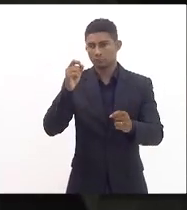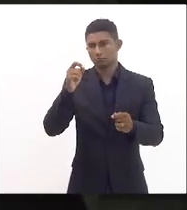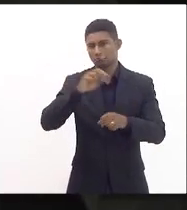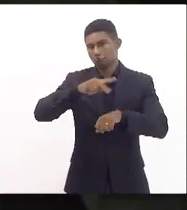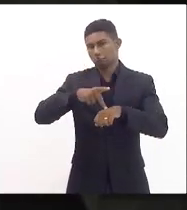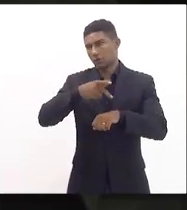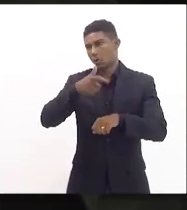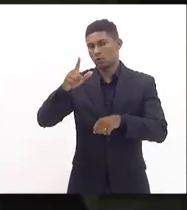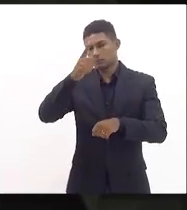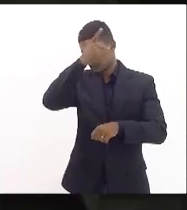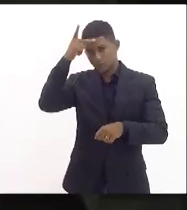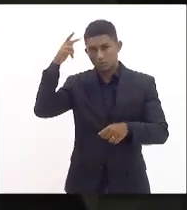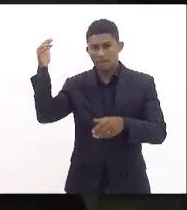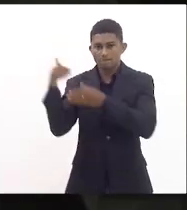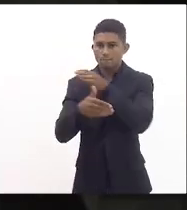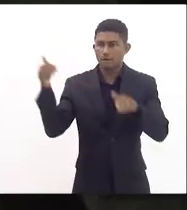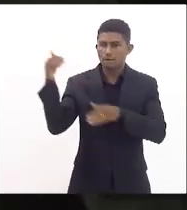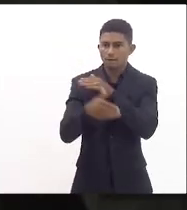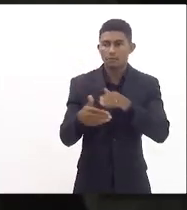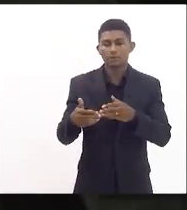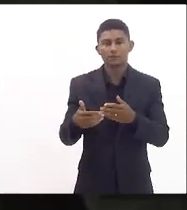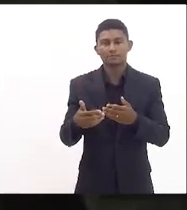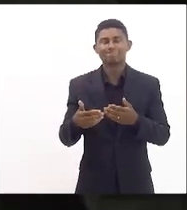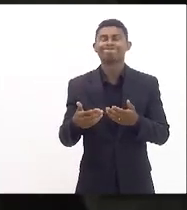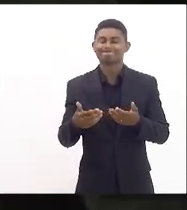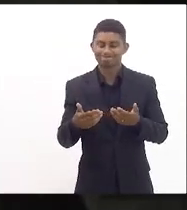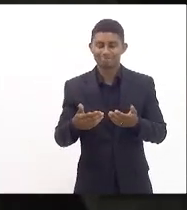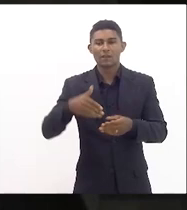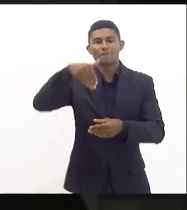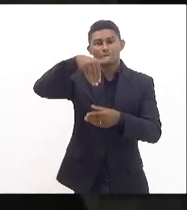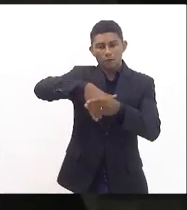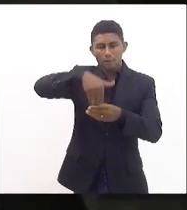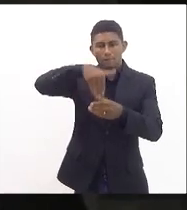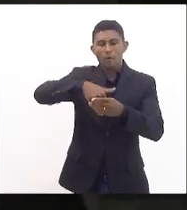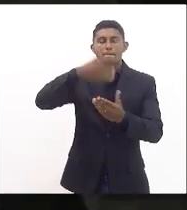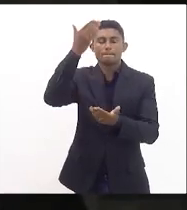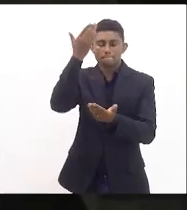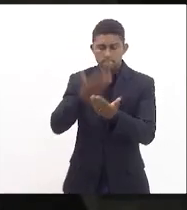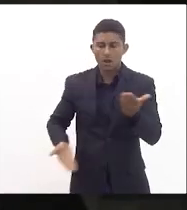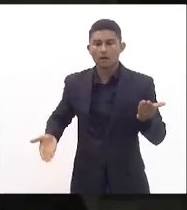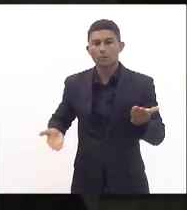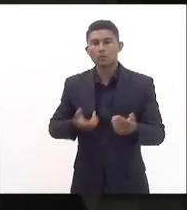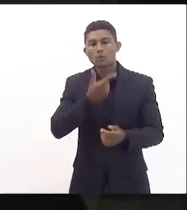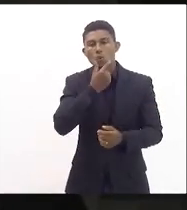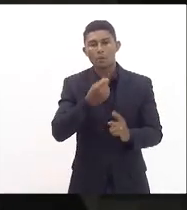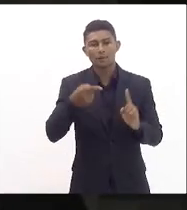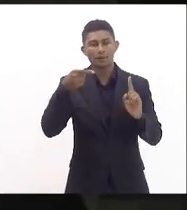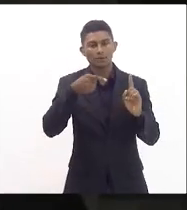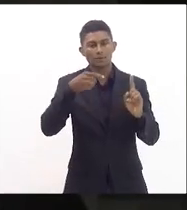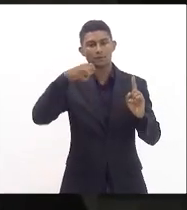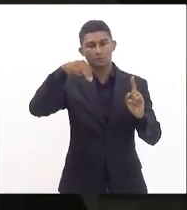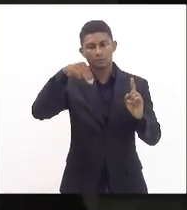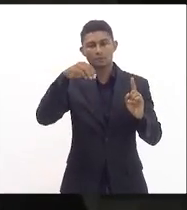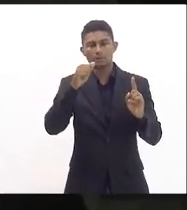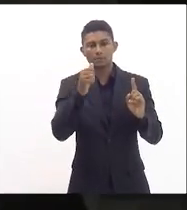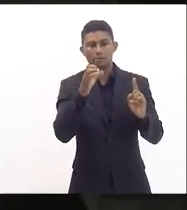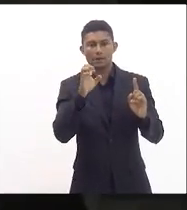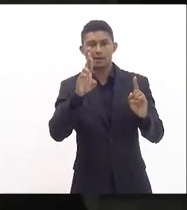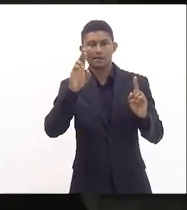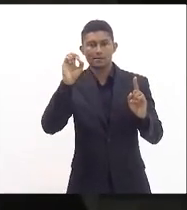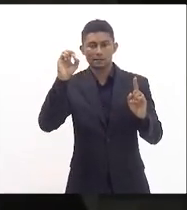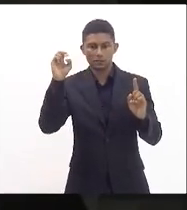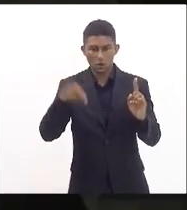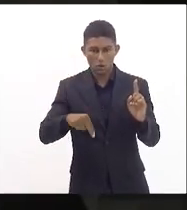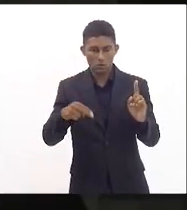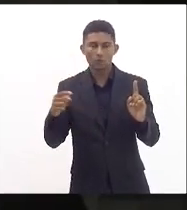perdeu as eleições para o senhor Macron, um candidato do que eu posso chamar do